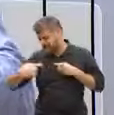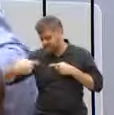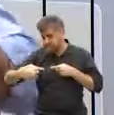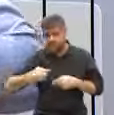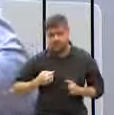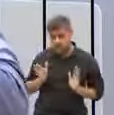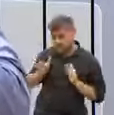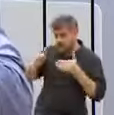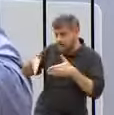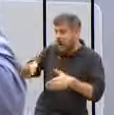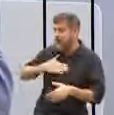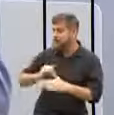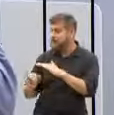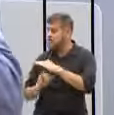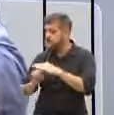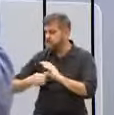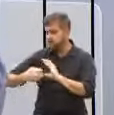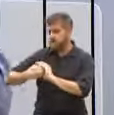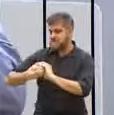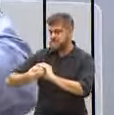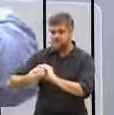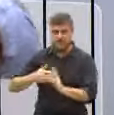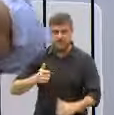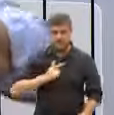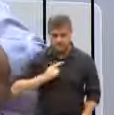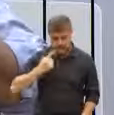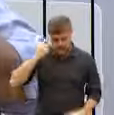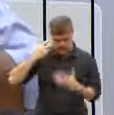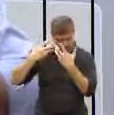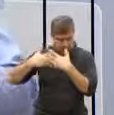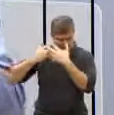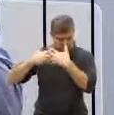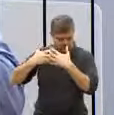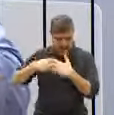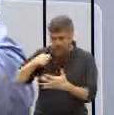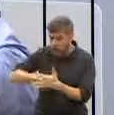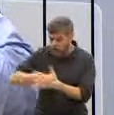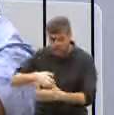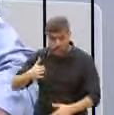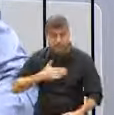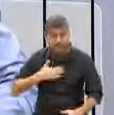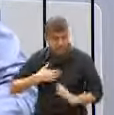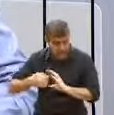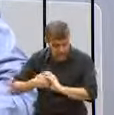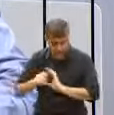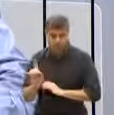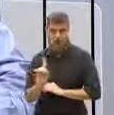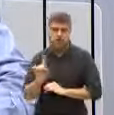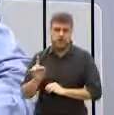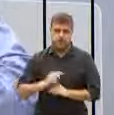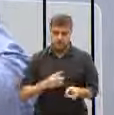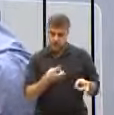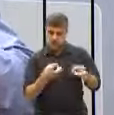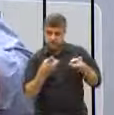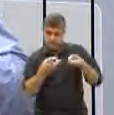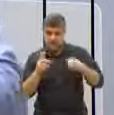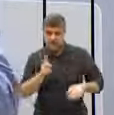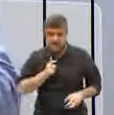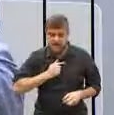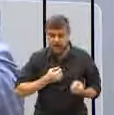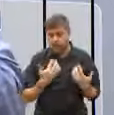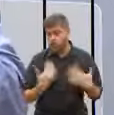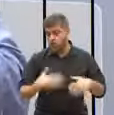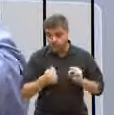posso pensar só na minha entidade. Pelo contrário, eu acho que o que eu menos milito é pela minha entidade, porque a gente vê uma necessidade